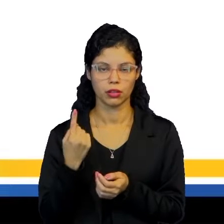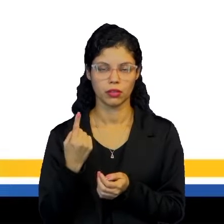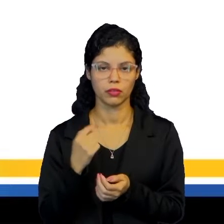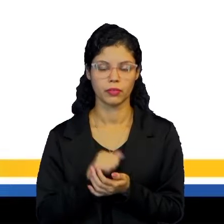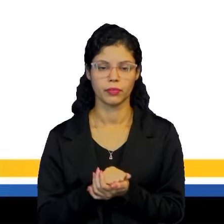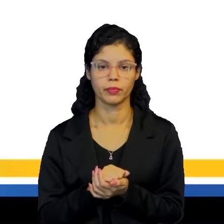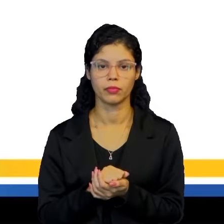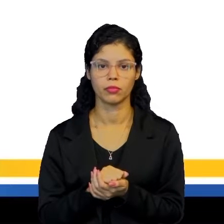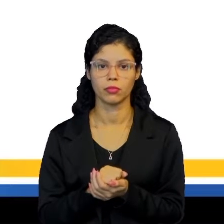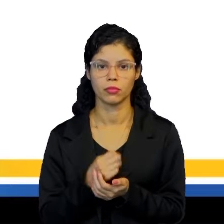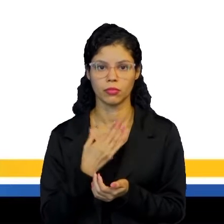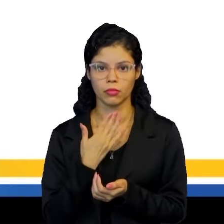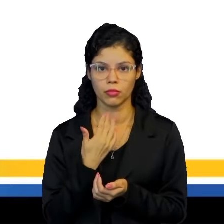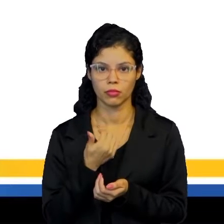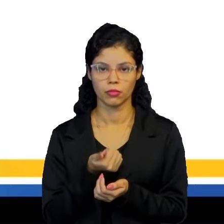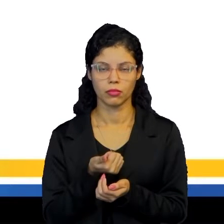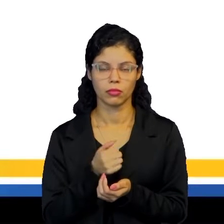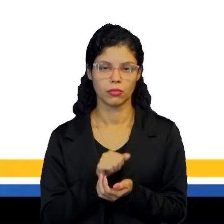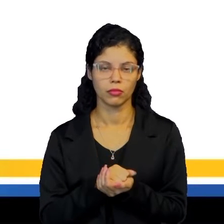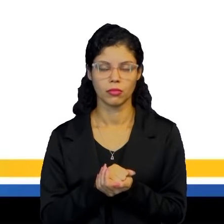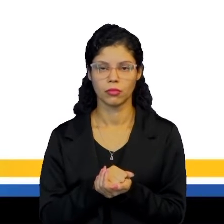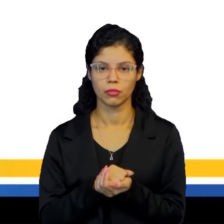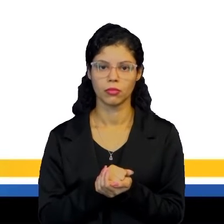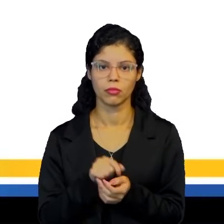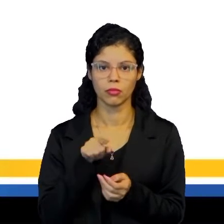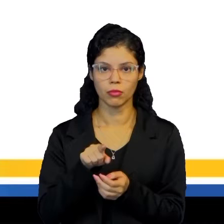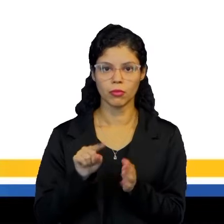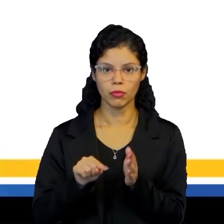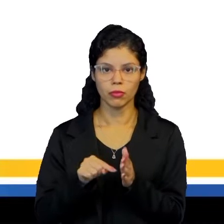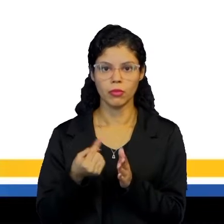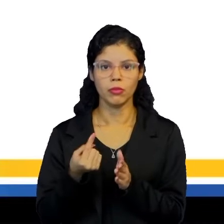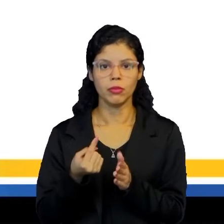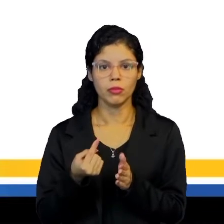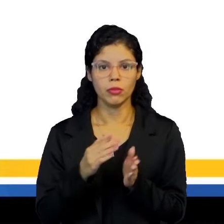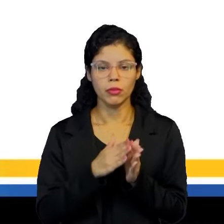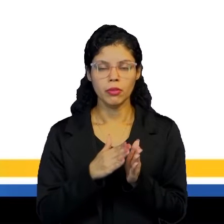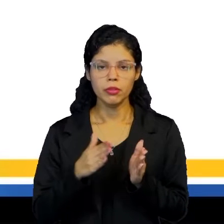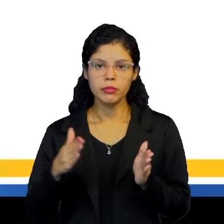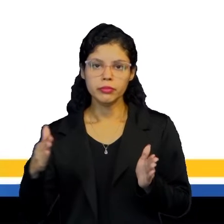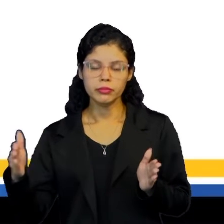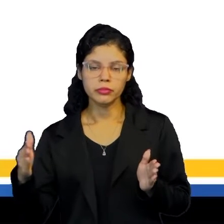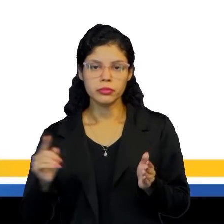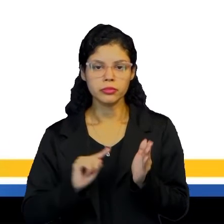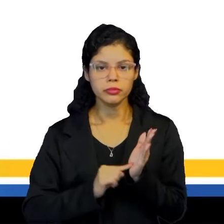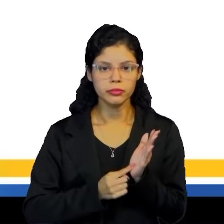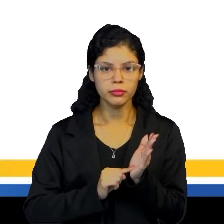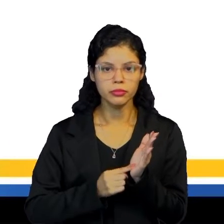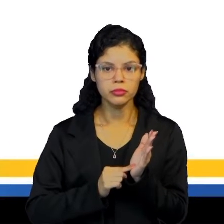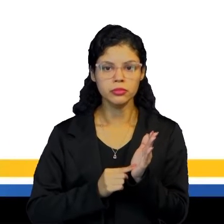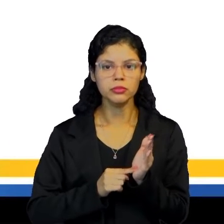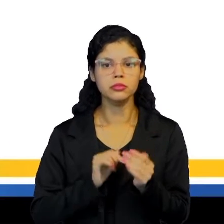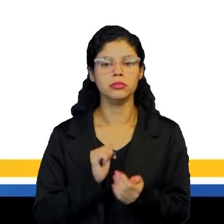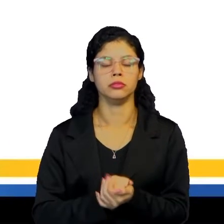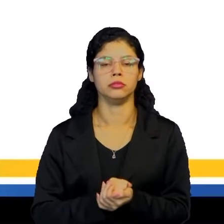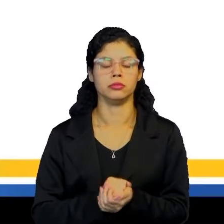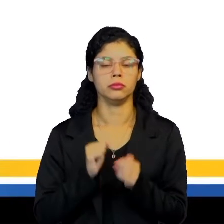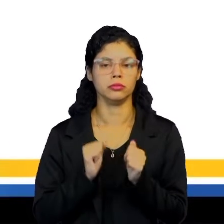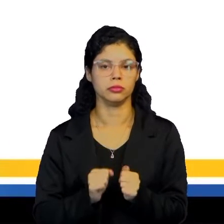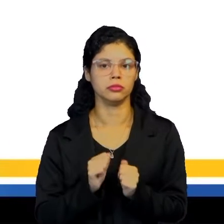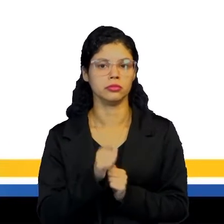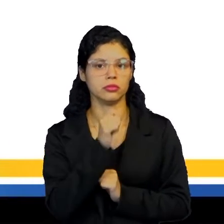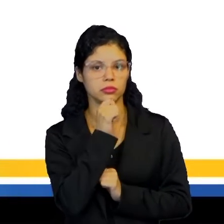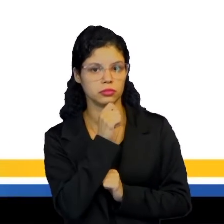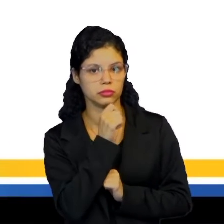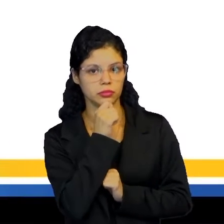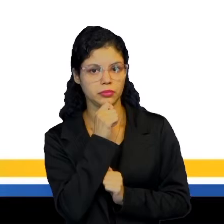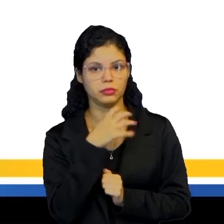A1. Tudo bem? Então, nesse primeiro momento aí, nós temos esse primeiro ponto. Então, podemos ainda